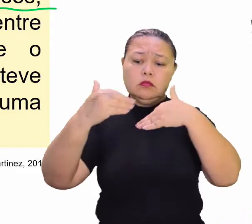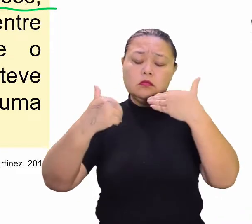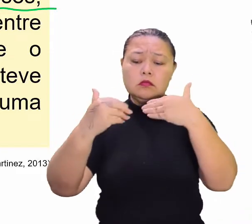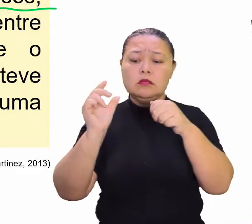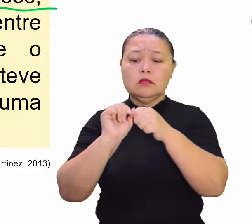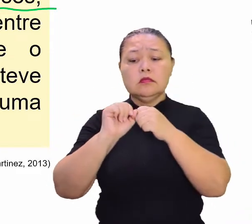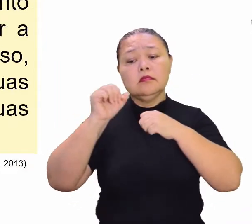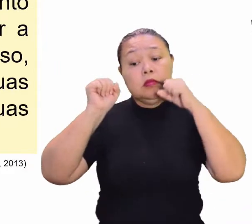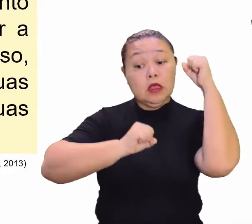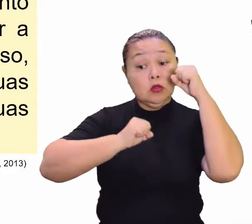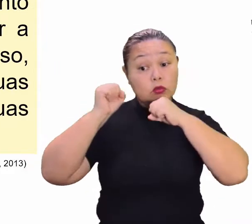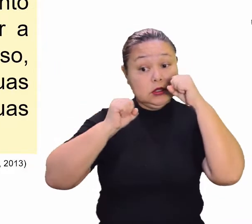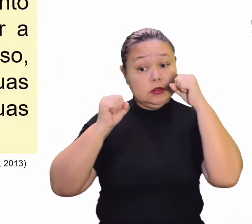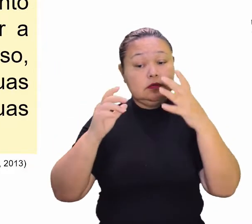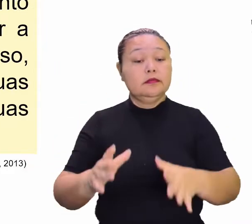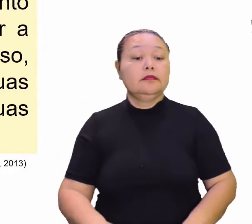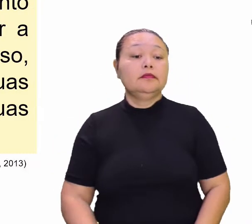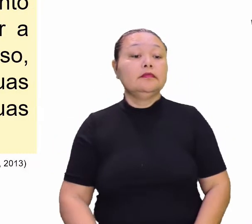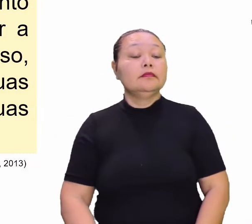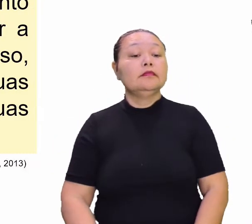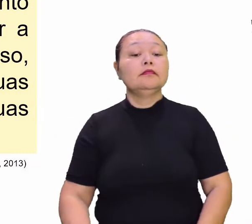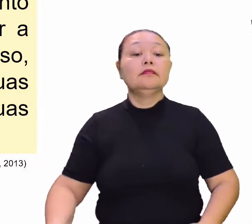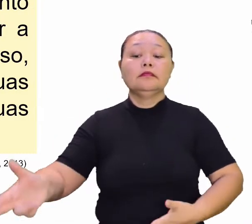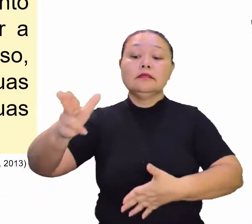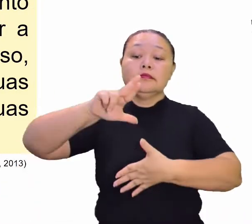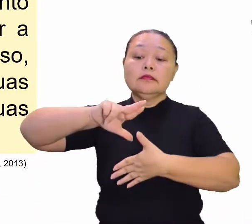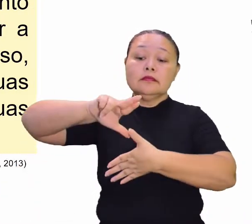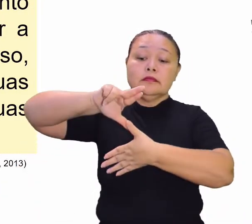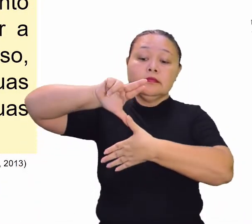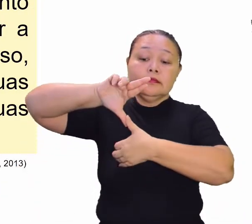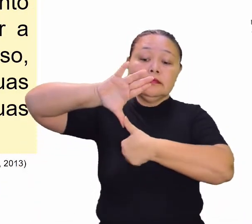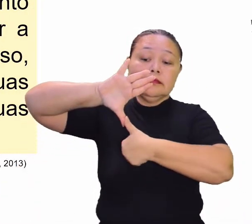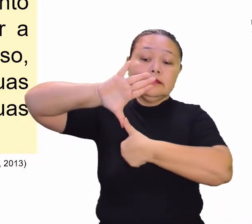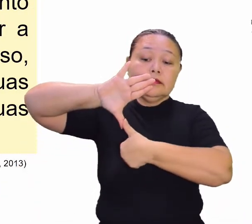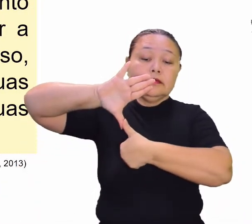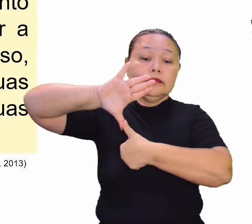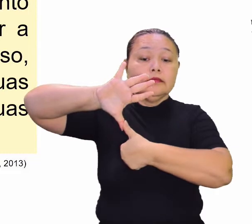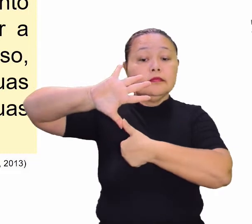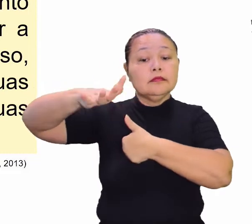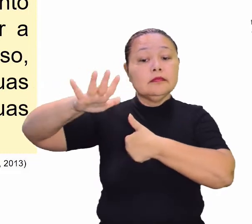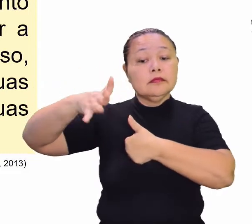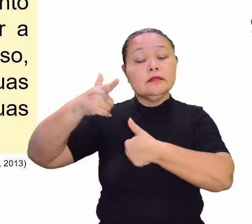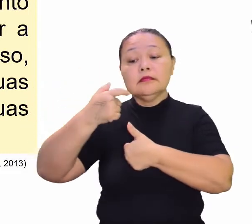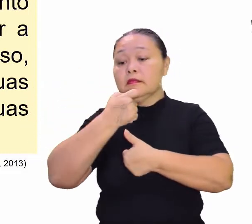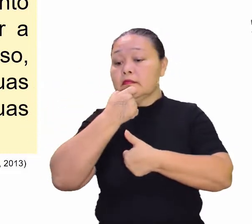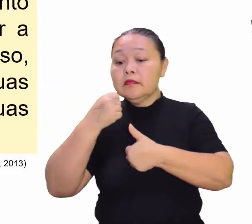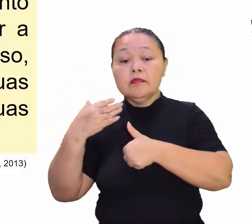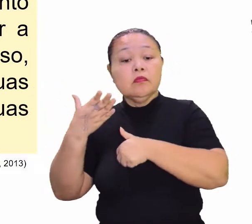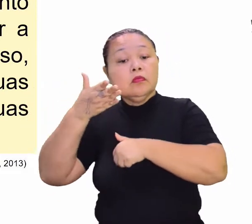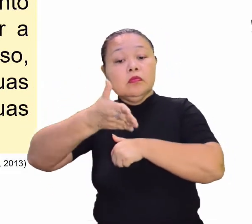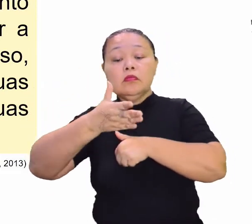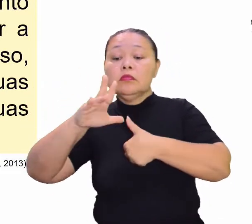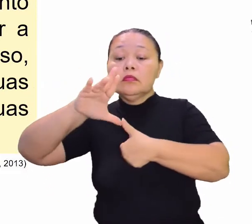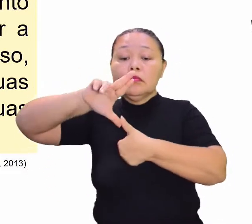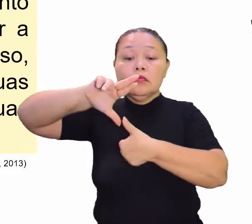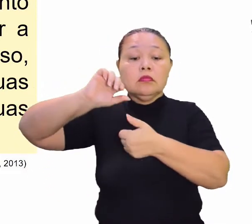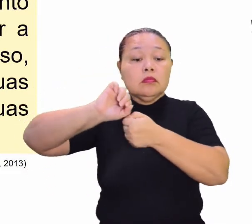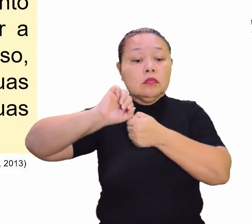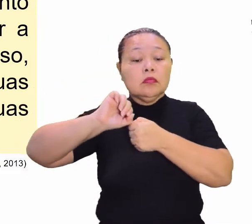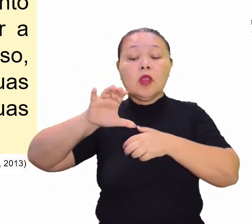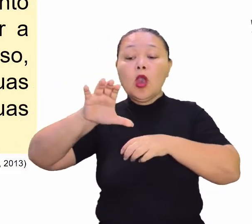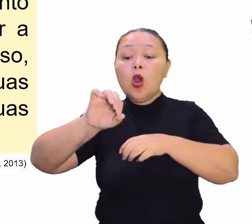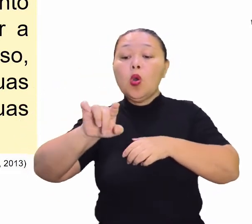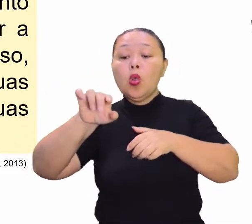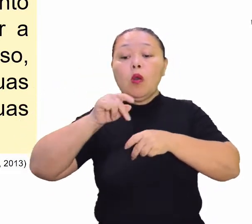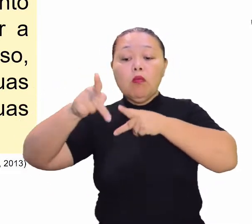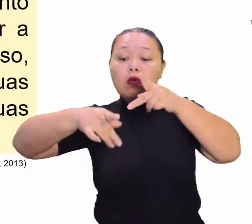da indústria. Na América do Norte, parte da colonização inglesa na América do Norte ocorreu por meio de colônias